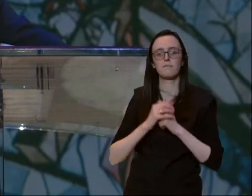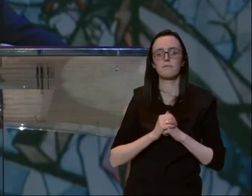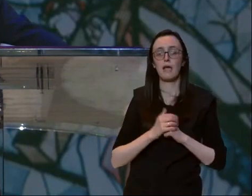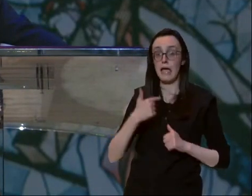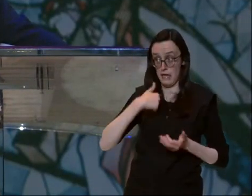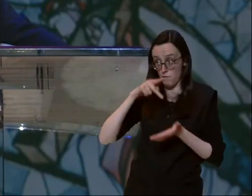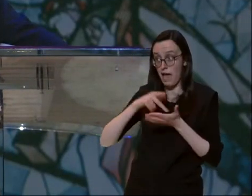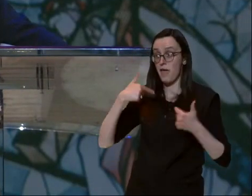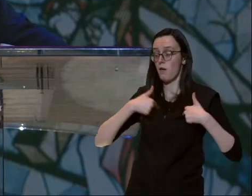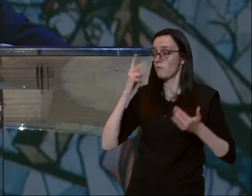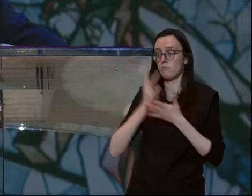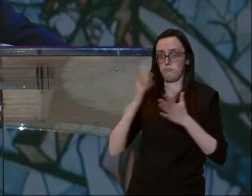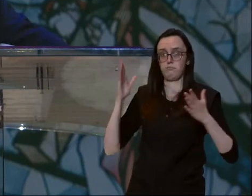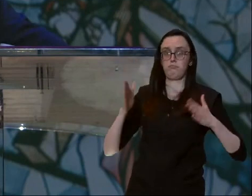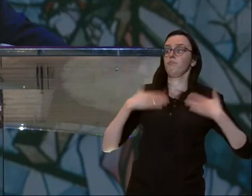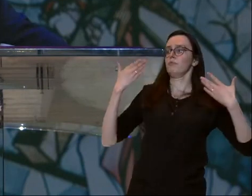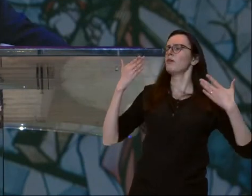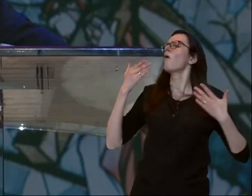Fico assustado